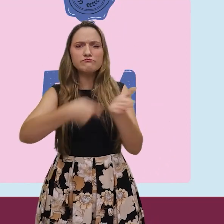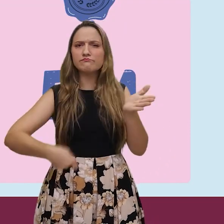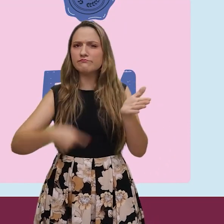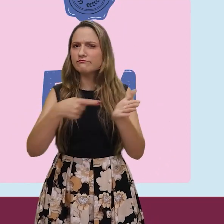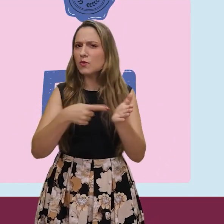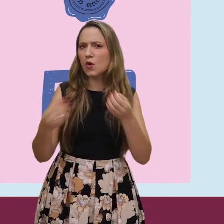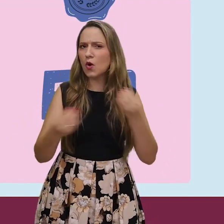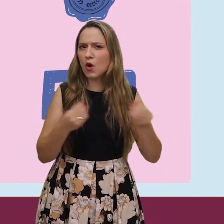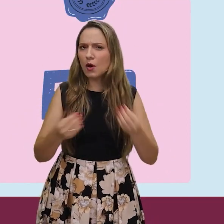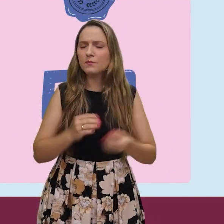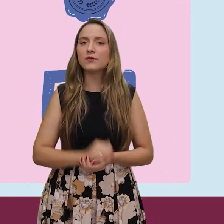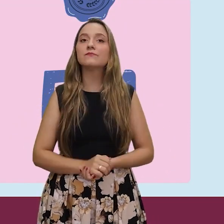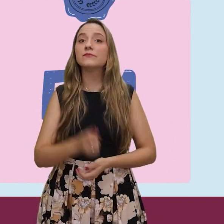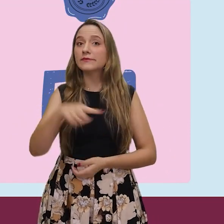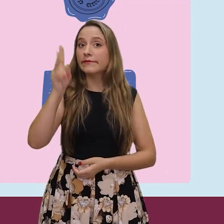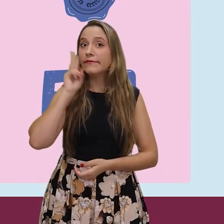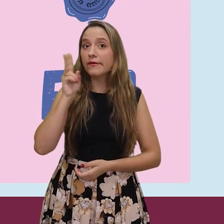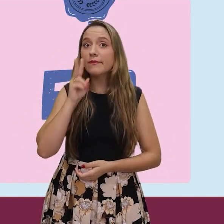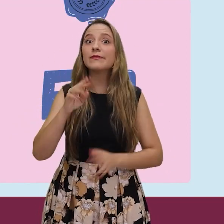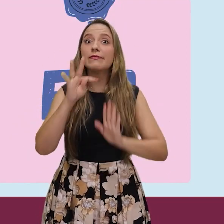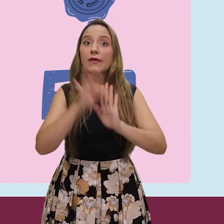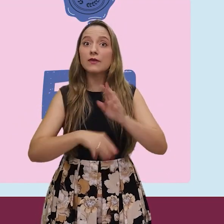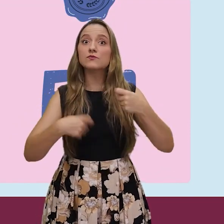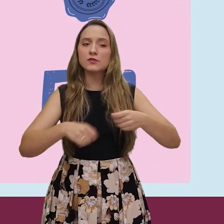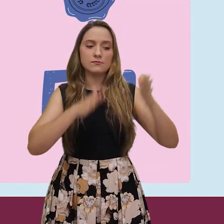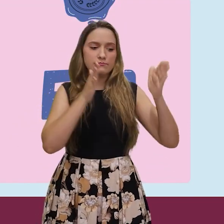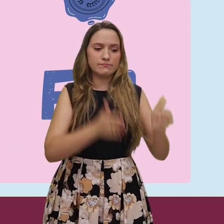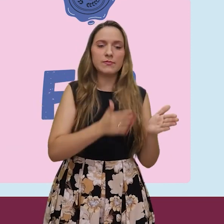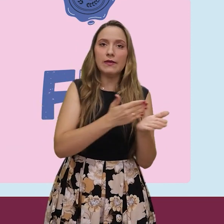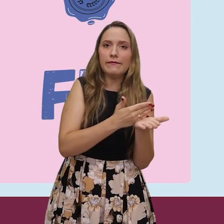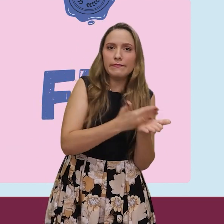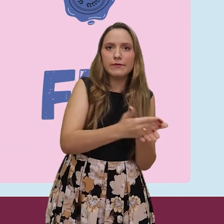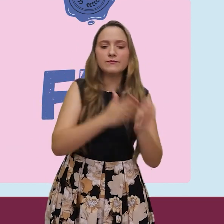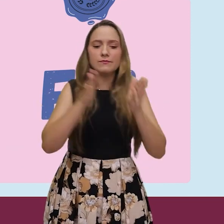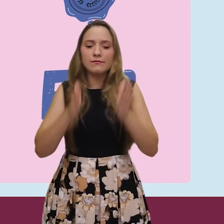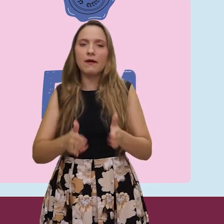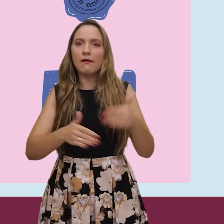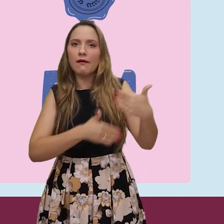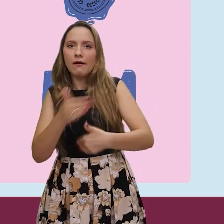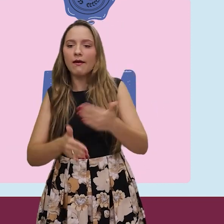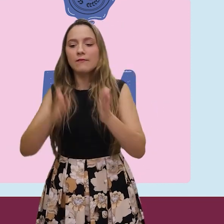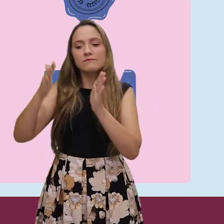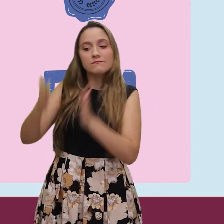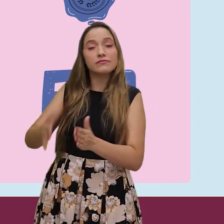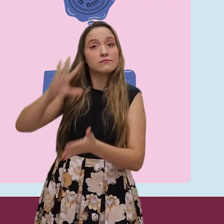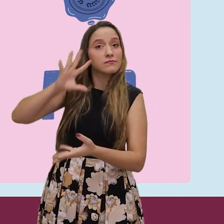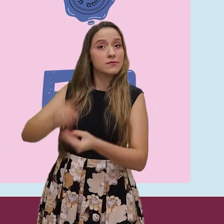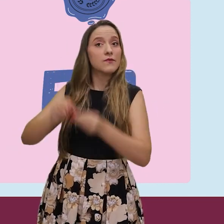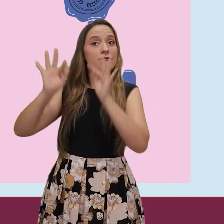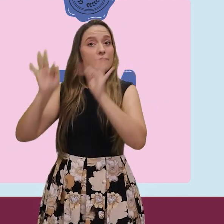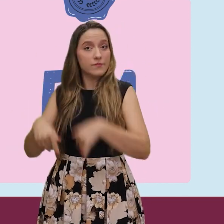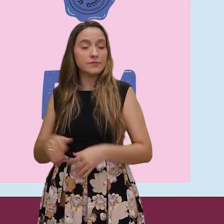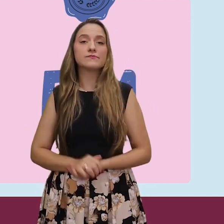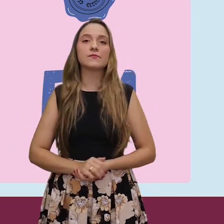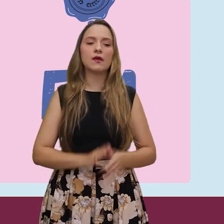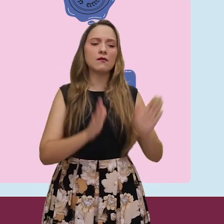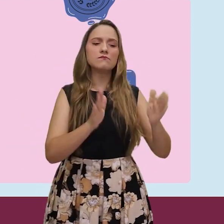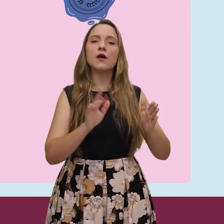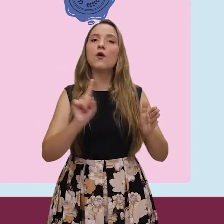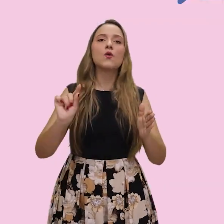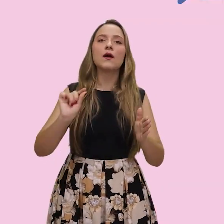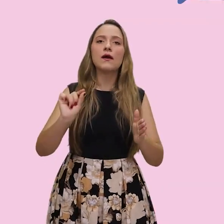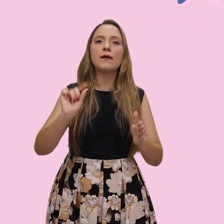conto? Como escrever um? Lembre-se que todo texto tem início, meio e